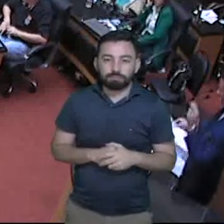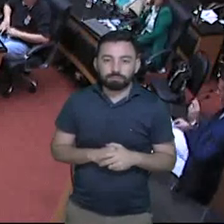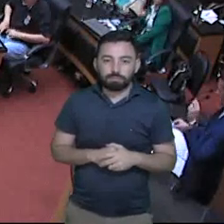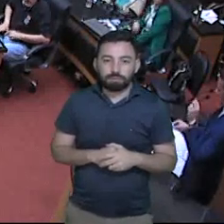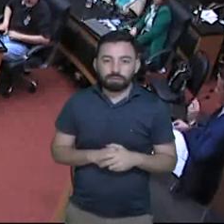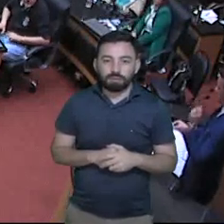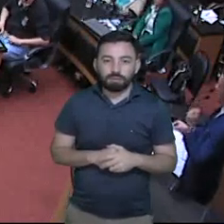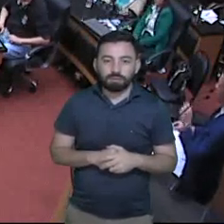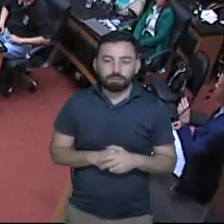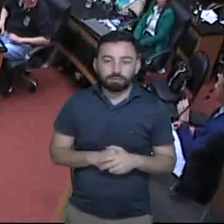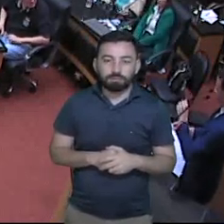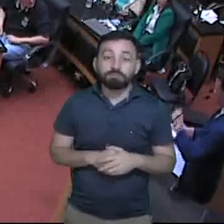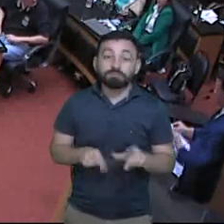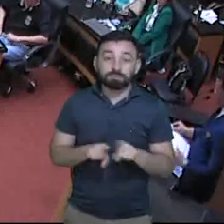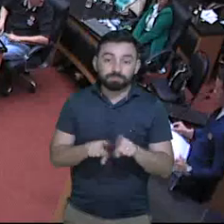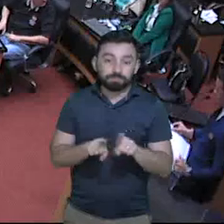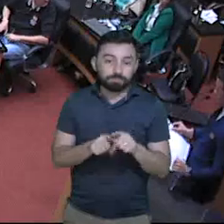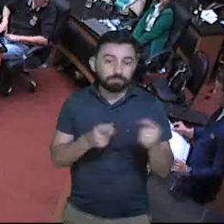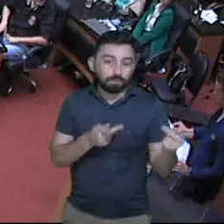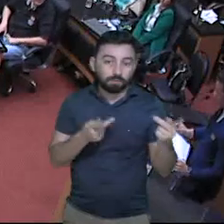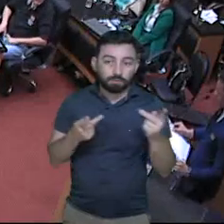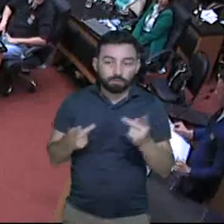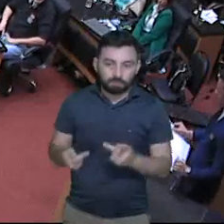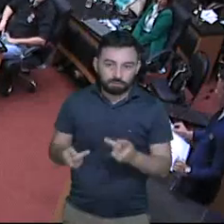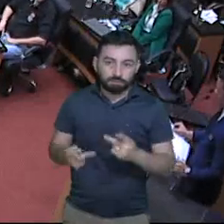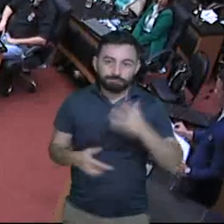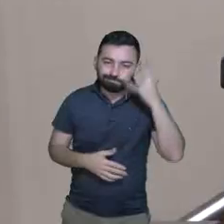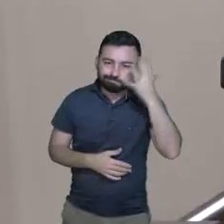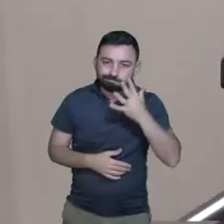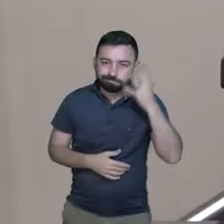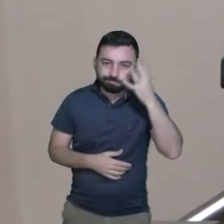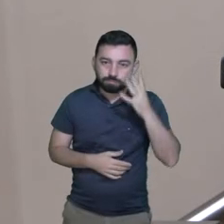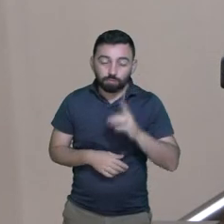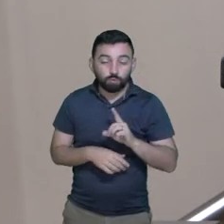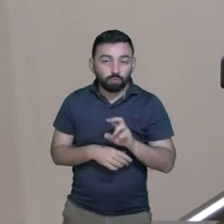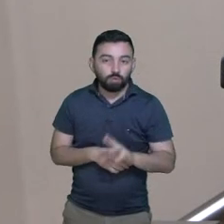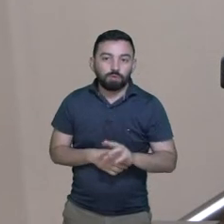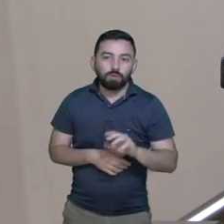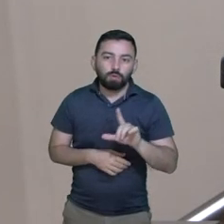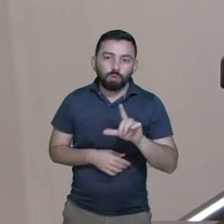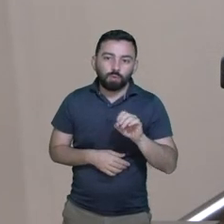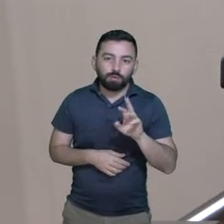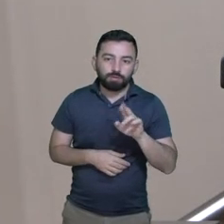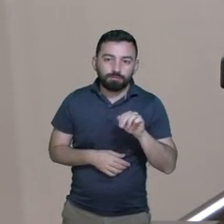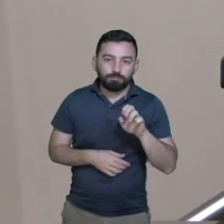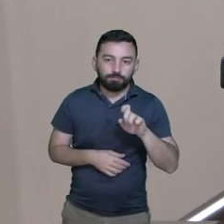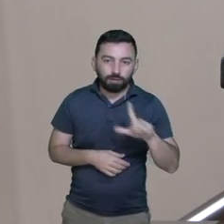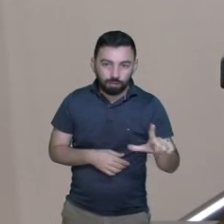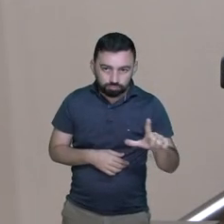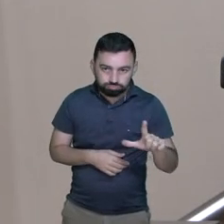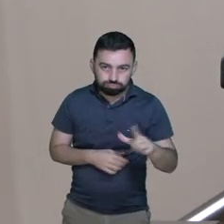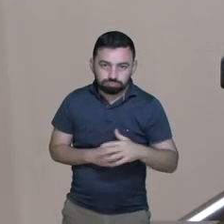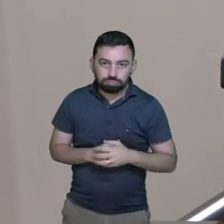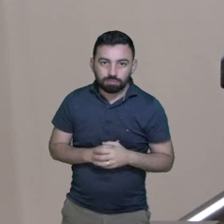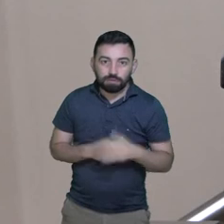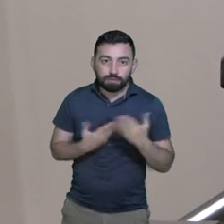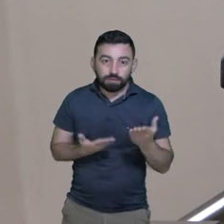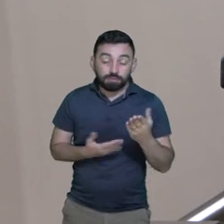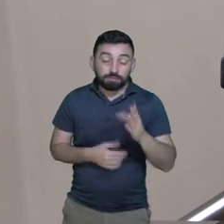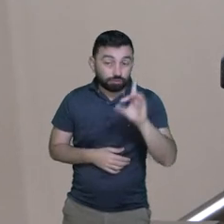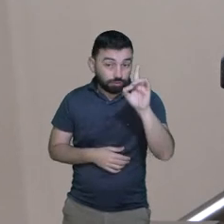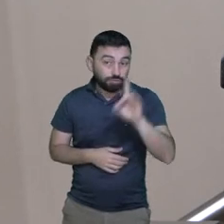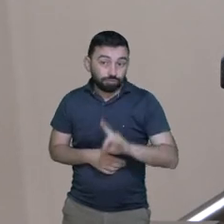Carmin também convidamos como palestrante Dr Lourival José Martins Filho diretor de